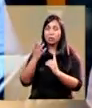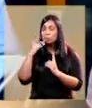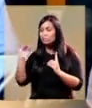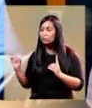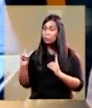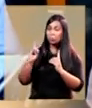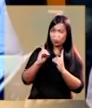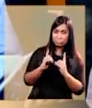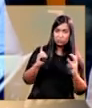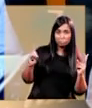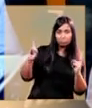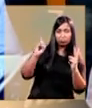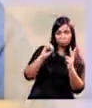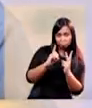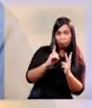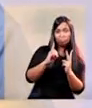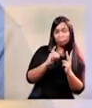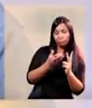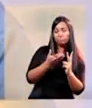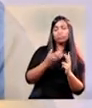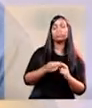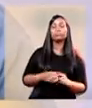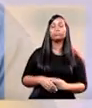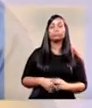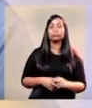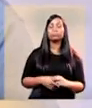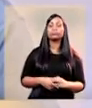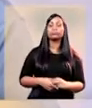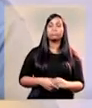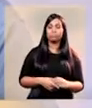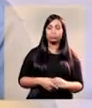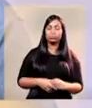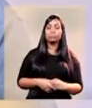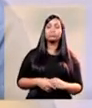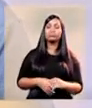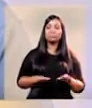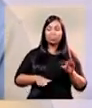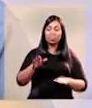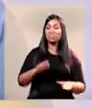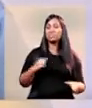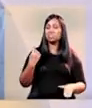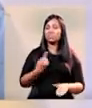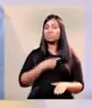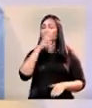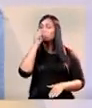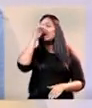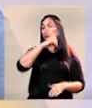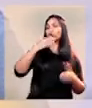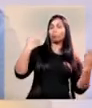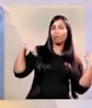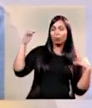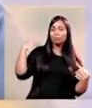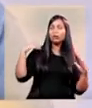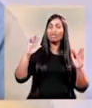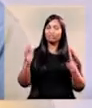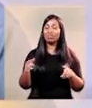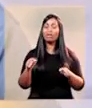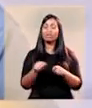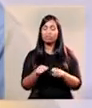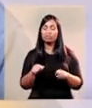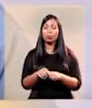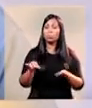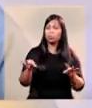dessa criança com o padrinho. Uma outra com o padrinho. Isso, com o padrinho. Às vezes sair no final de semana, já está